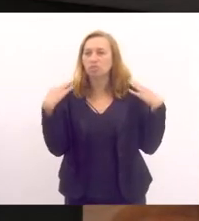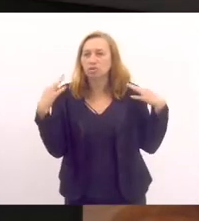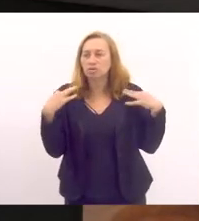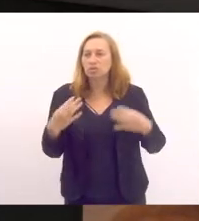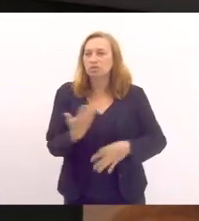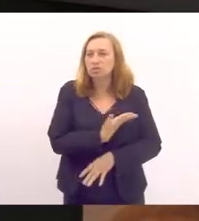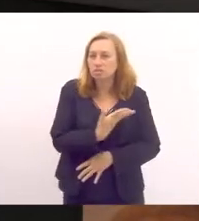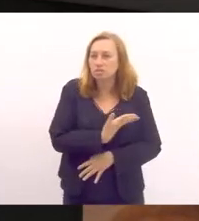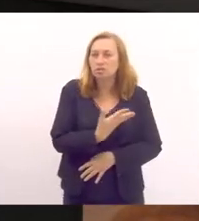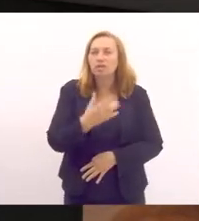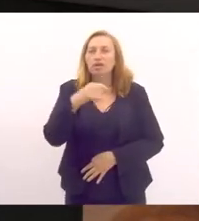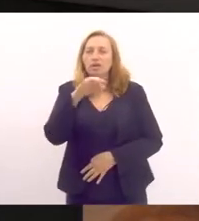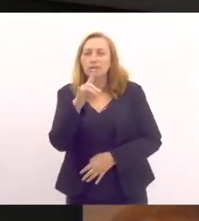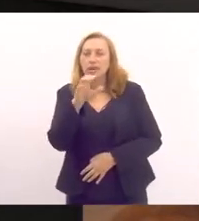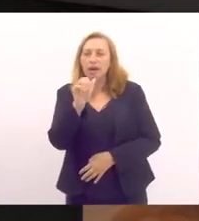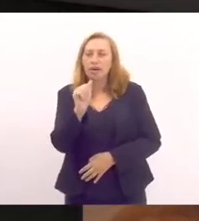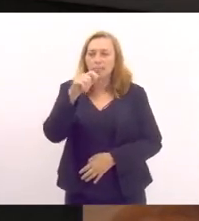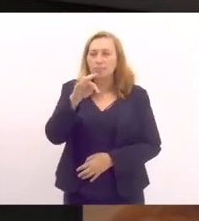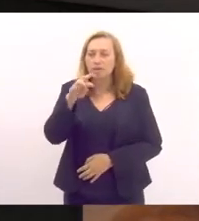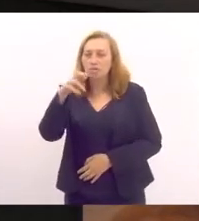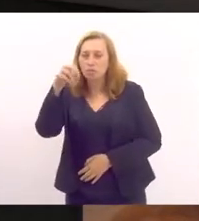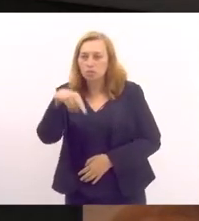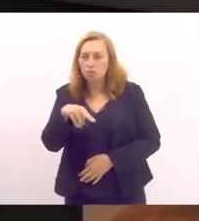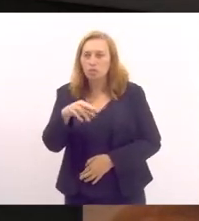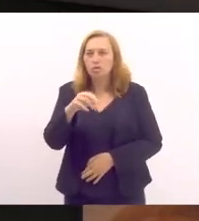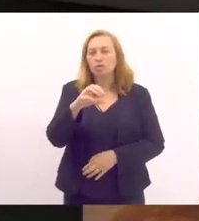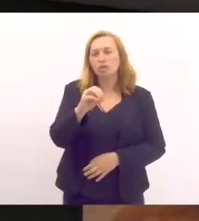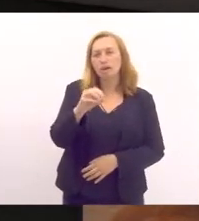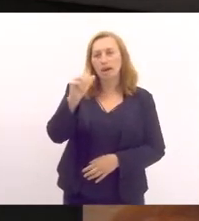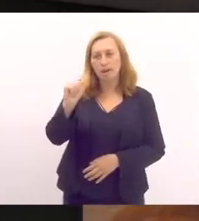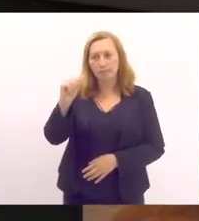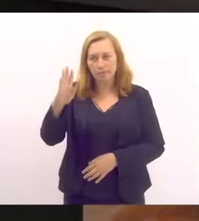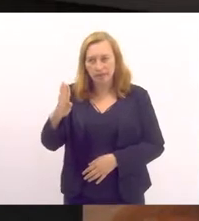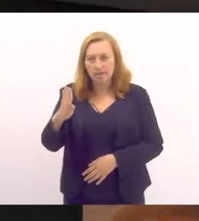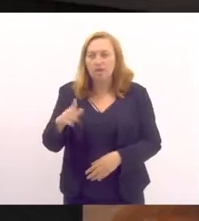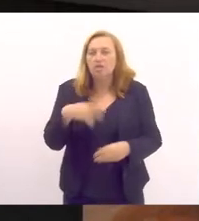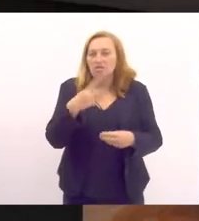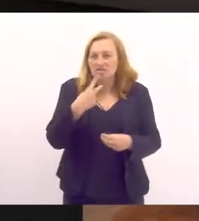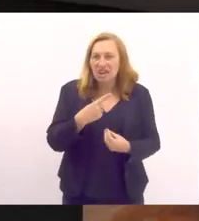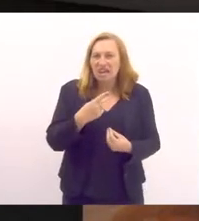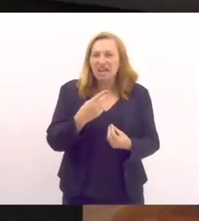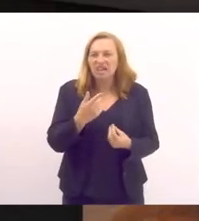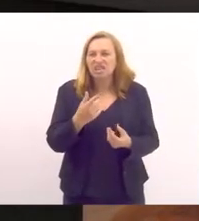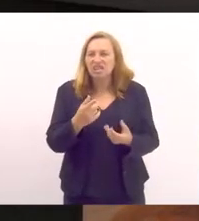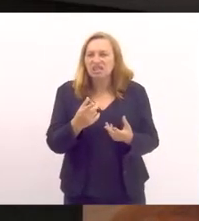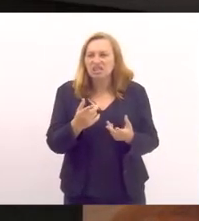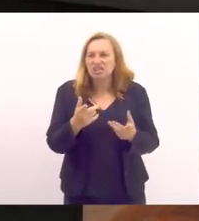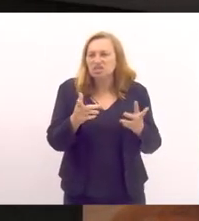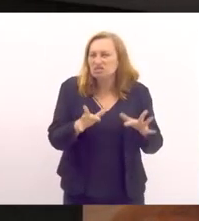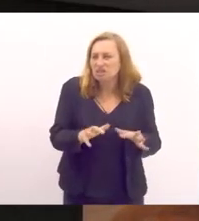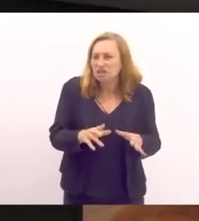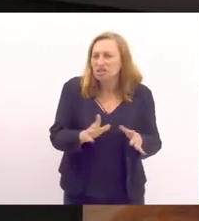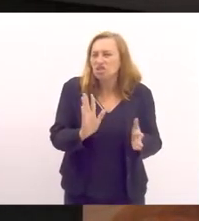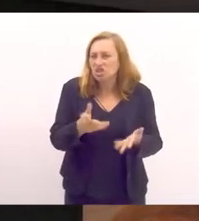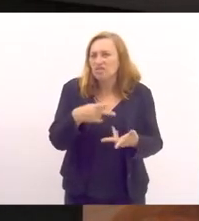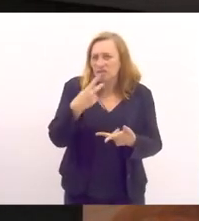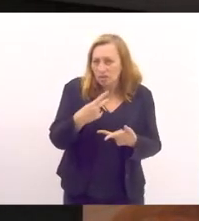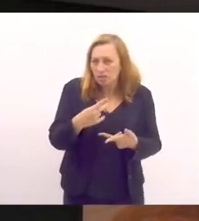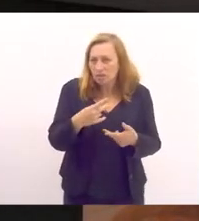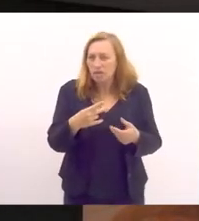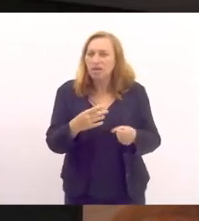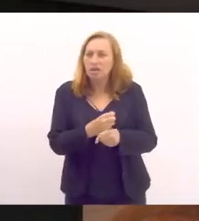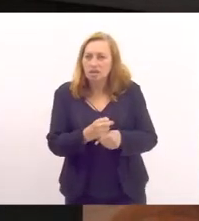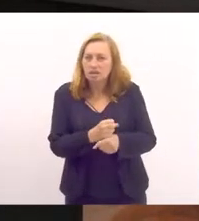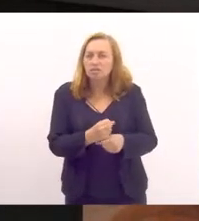nossos amigos, o Hamilton, da Comissão de Turismo da OAB. E eu não vou falar aqui nada diferente do que a gente já vem falando há muito tempo e que vai corroborar com o que a